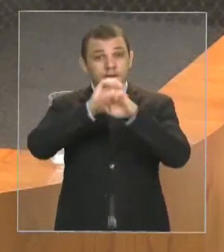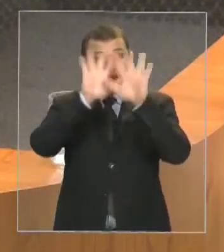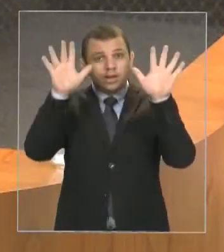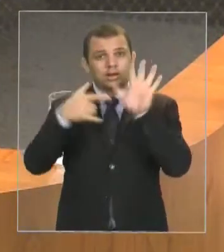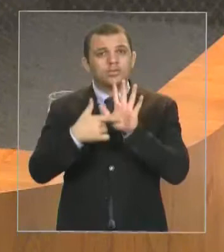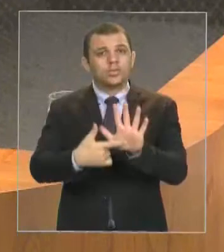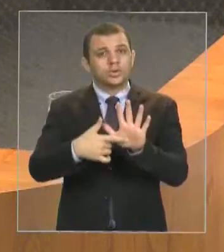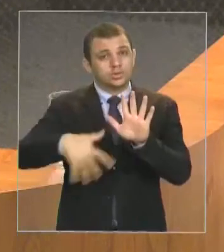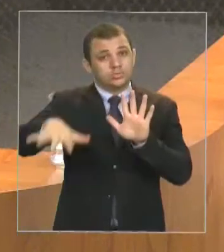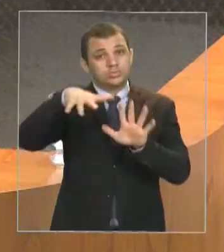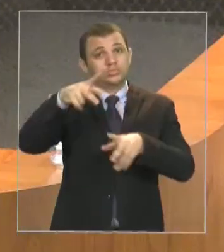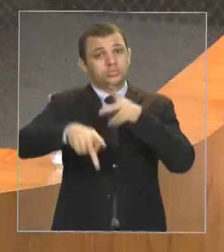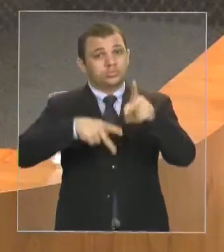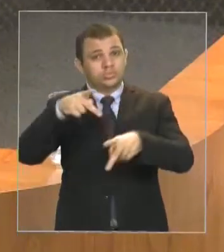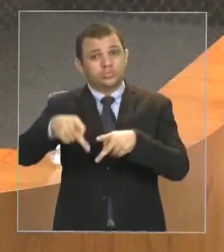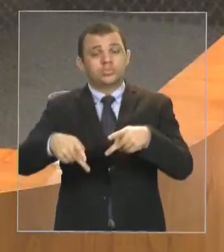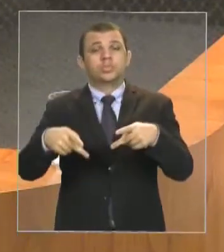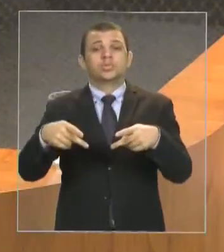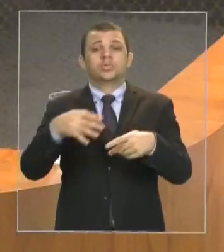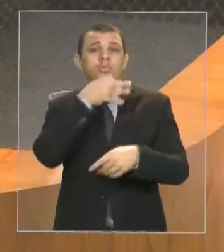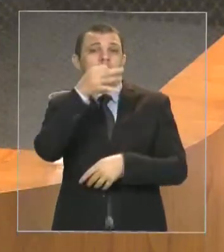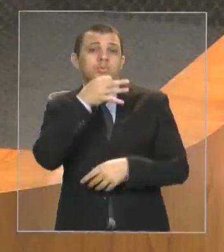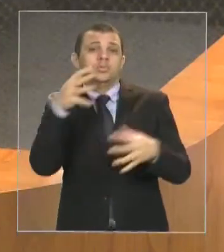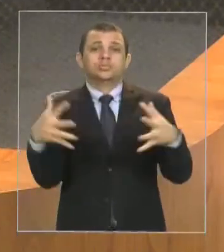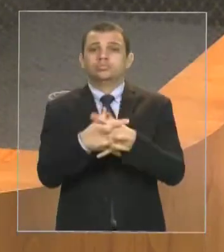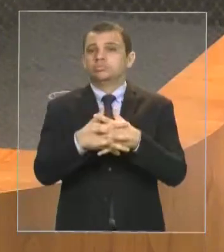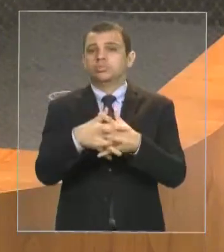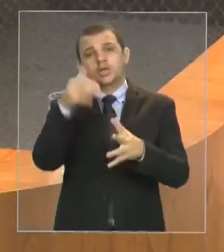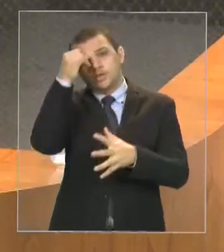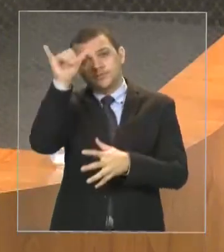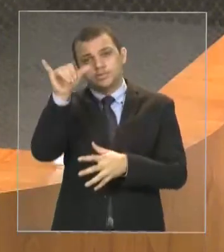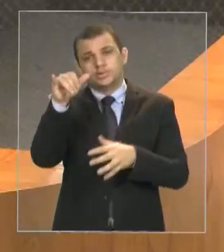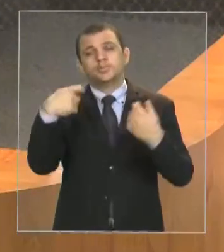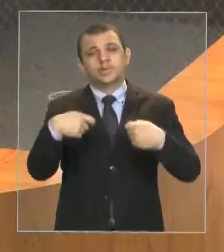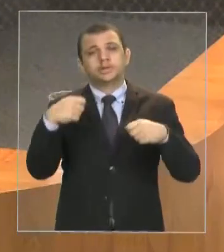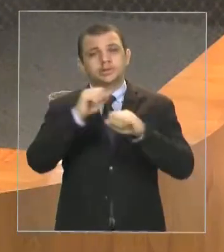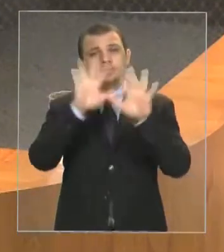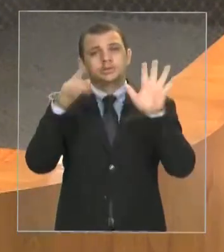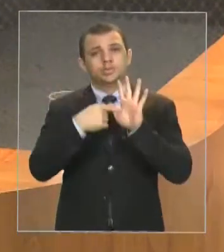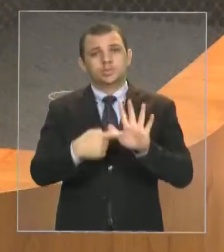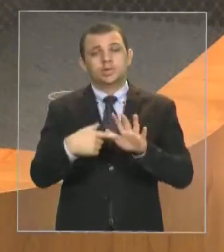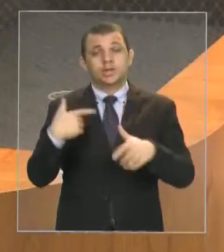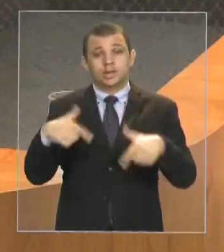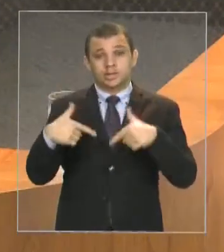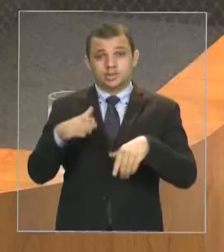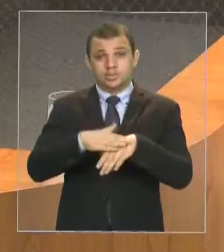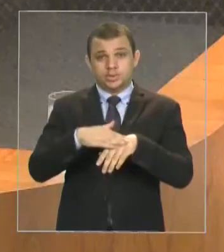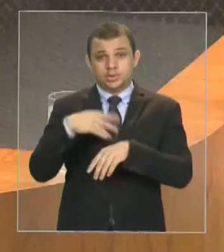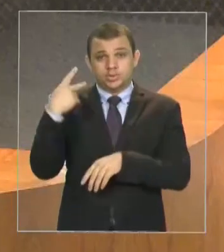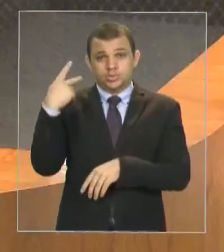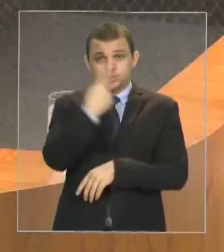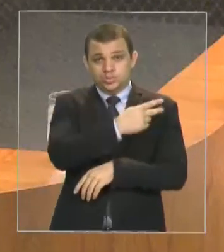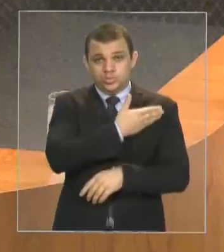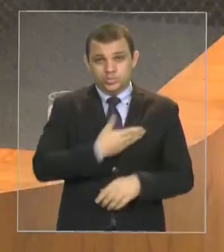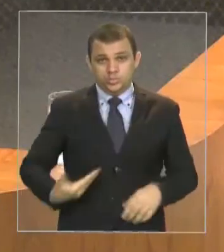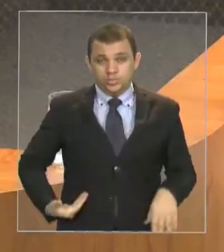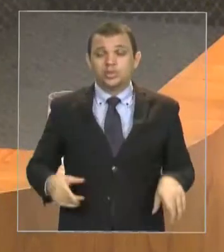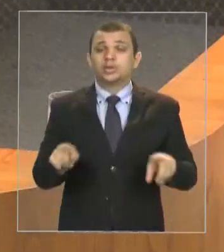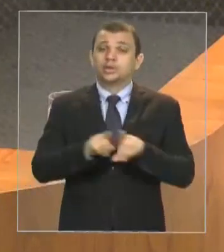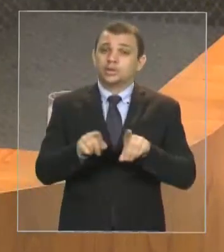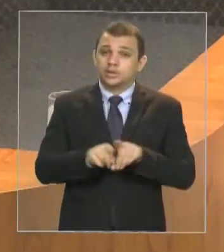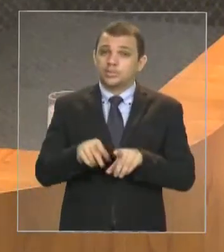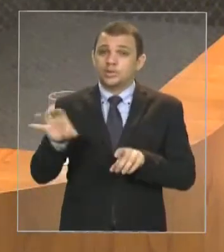população, a opinião pública, é preciso que tenha transparência, tanto nas ações do governo, quanto nas denúncias